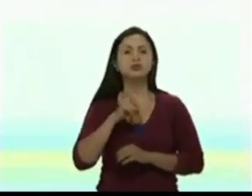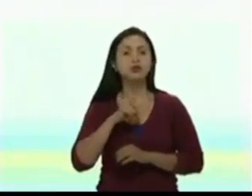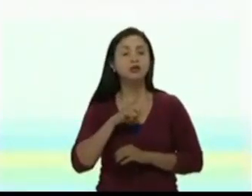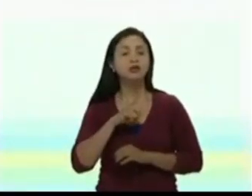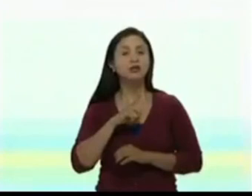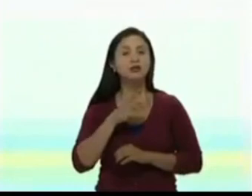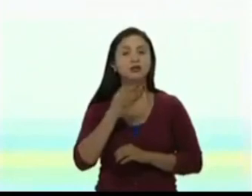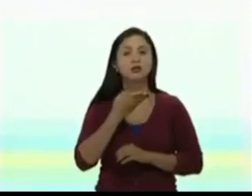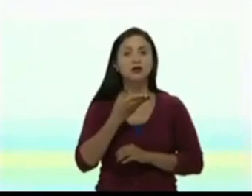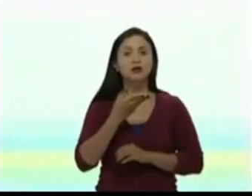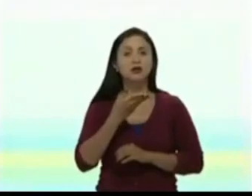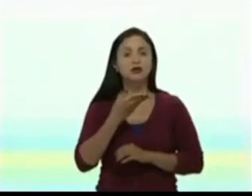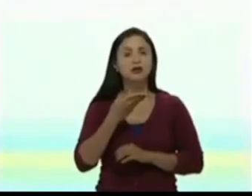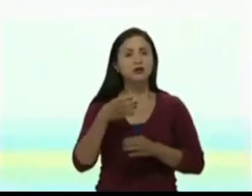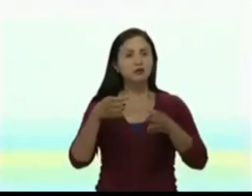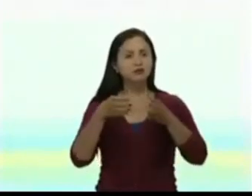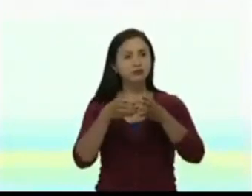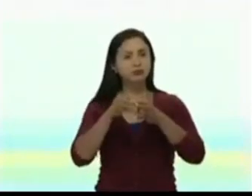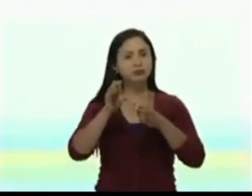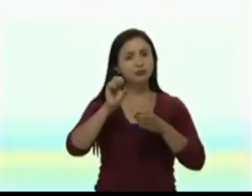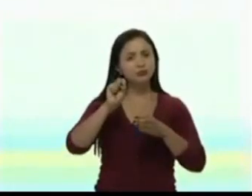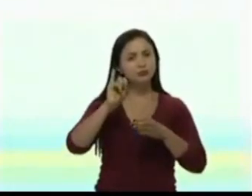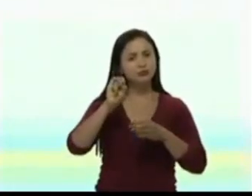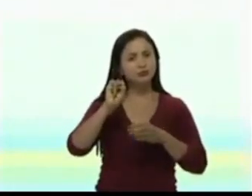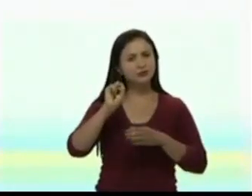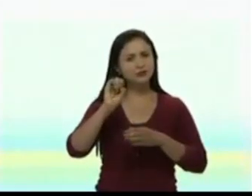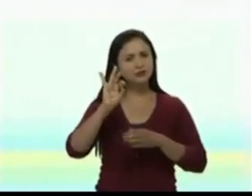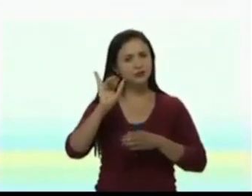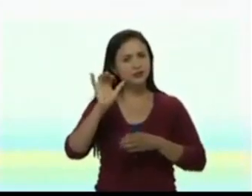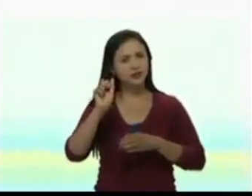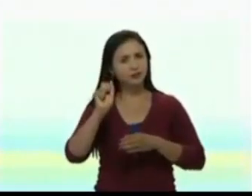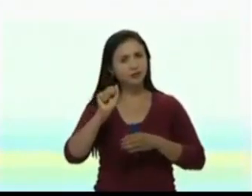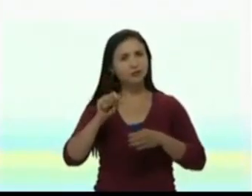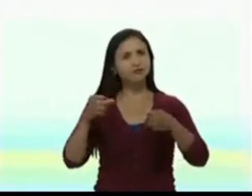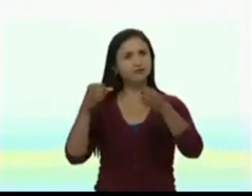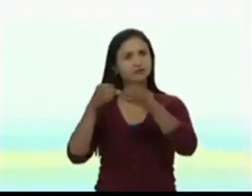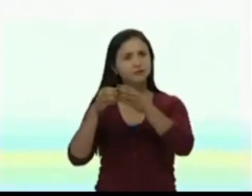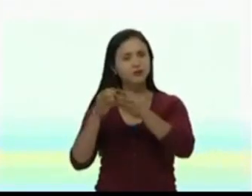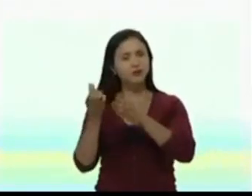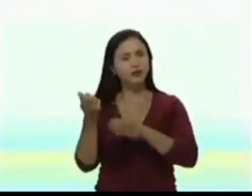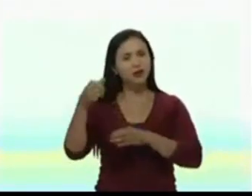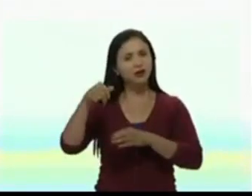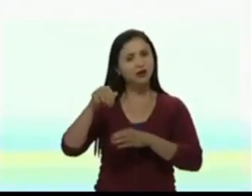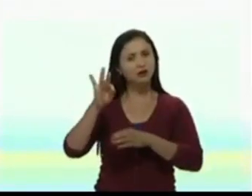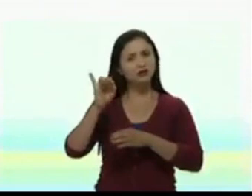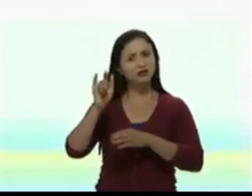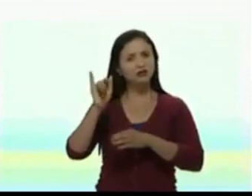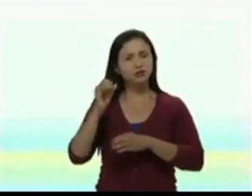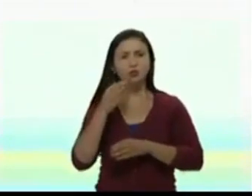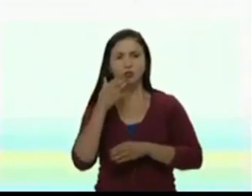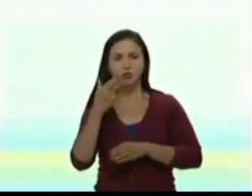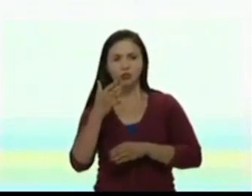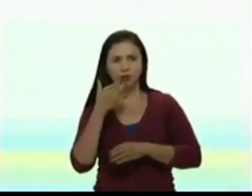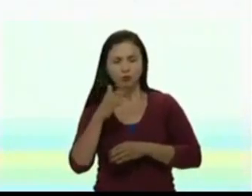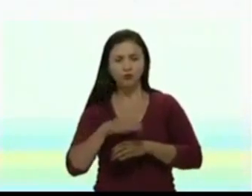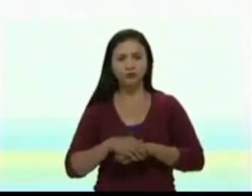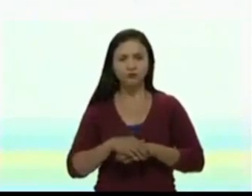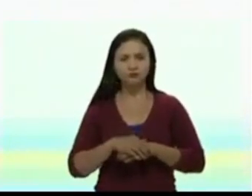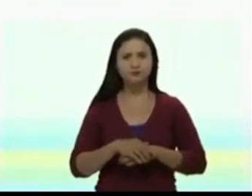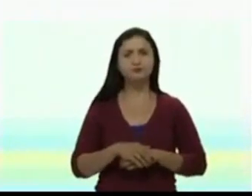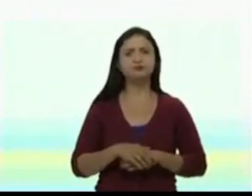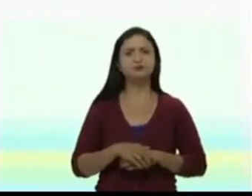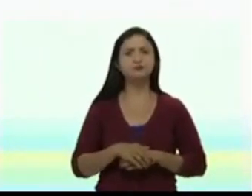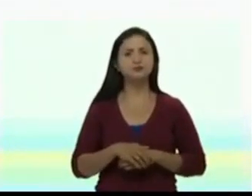do anticorpo e dos antígenos, sendo específico, então, para somente um tipo de